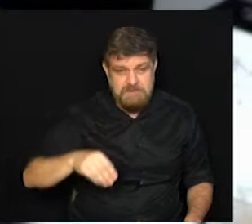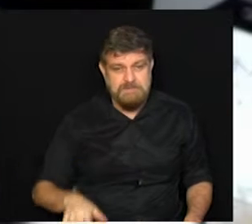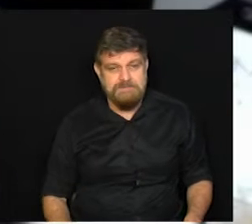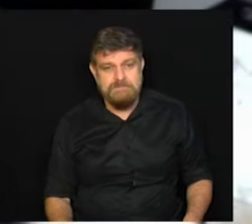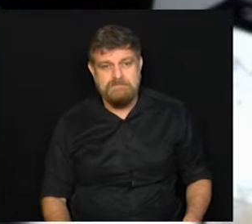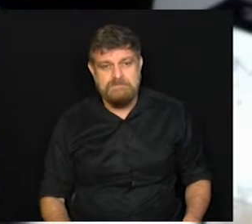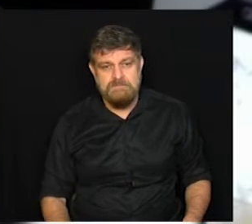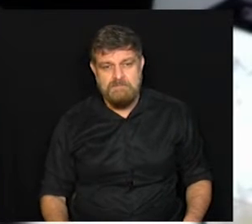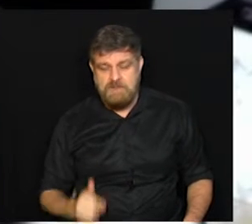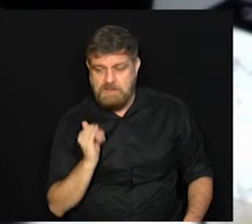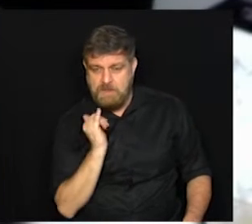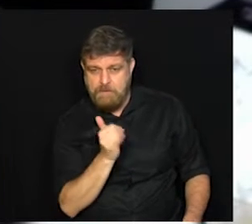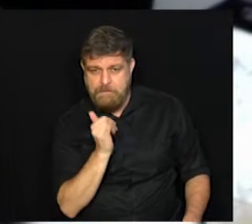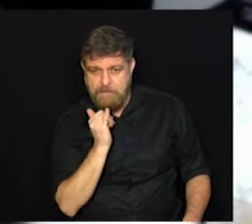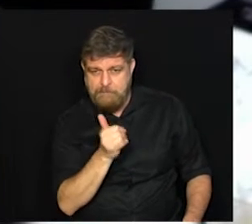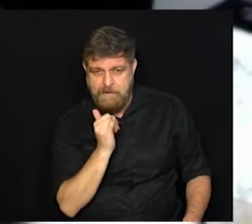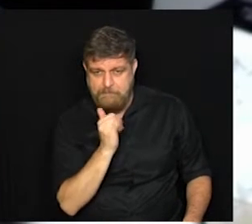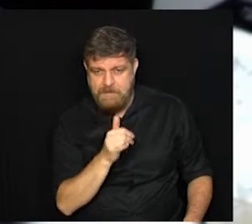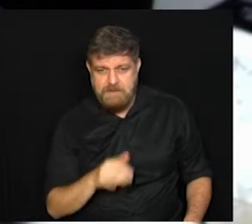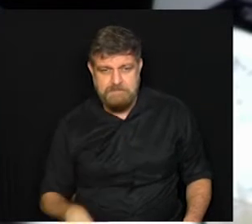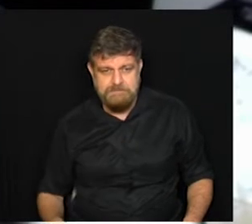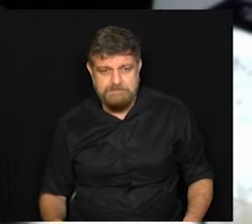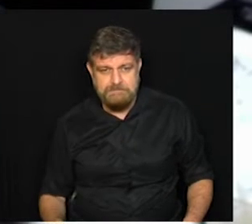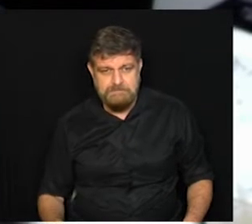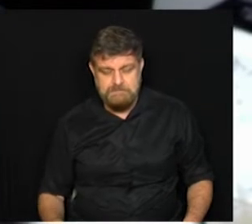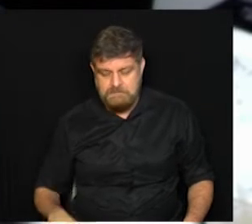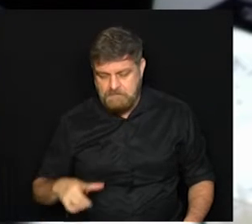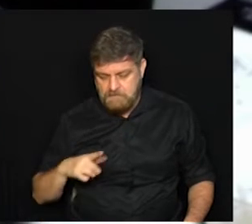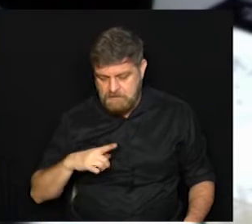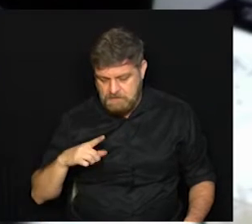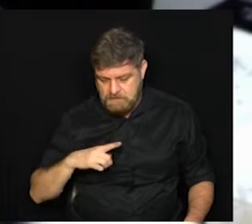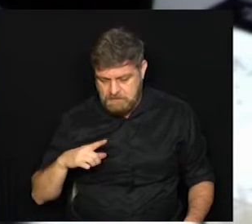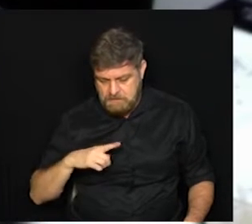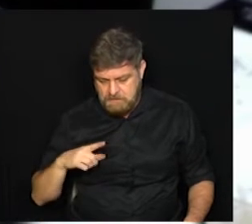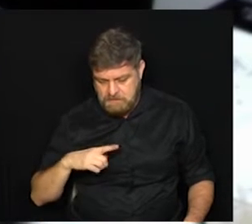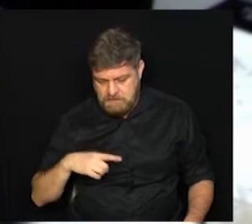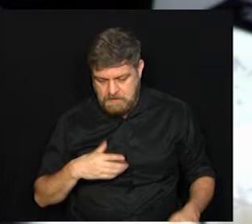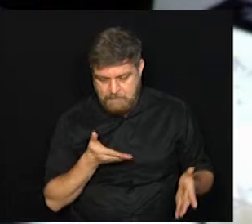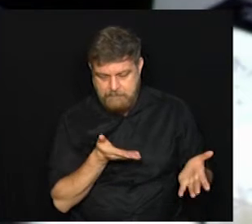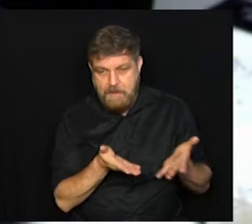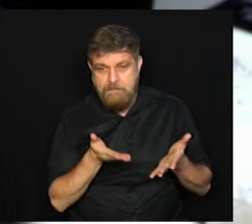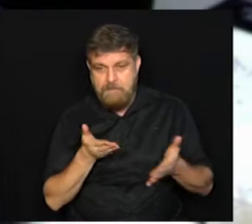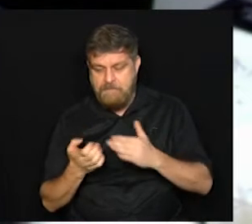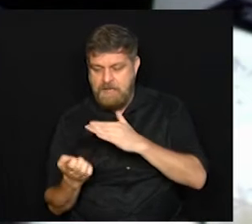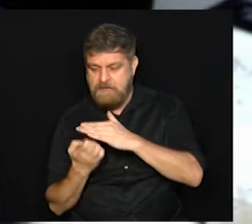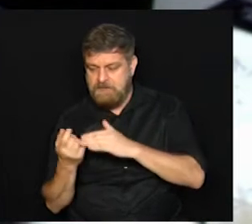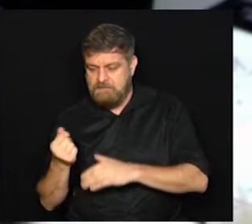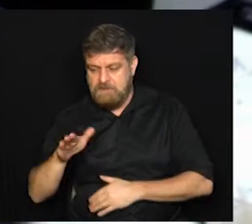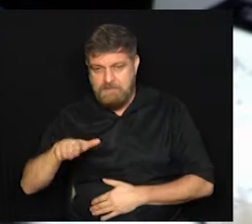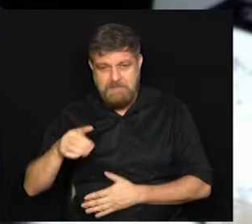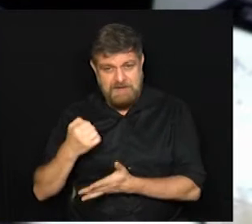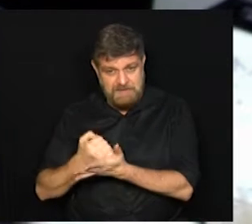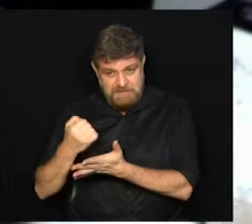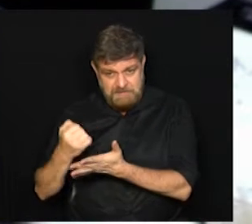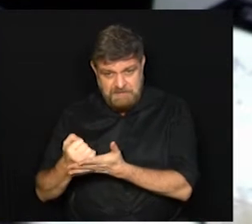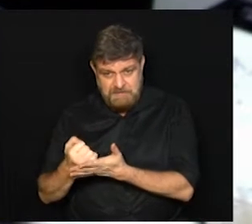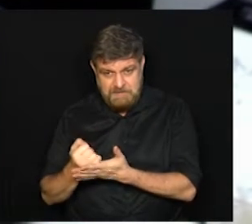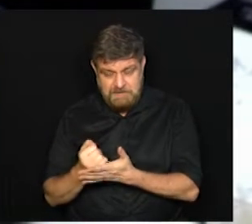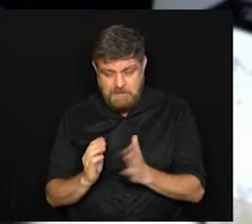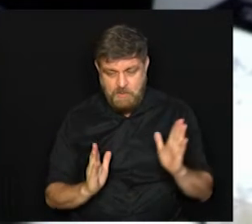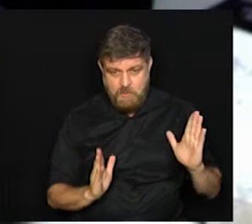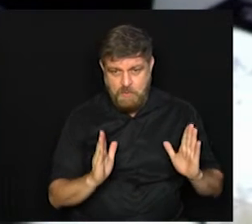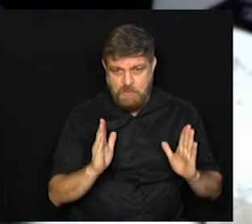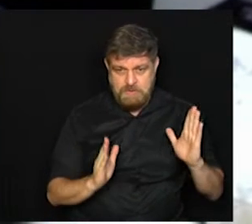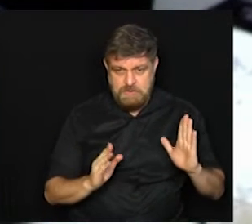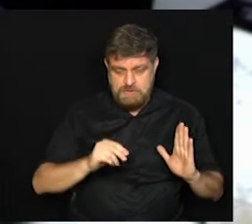quilômetros que eu comentei, vereador, nós temos aí em licitação um trecho da